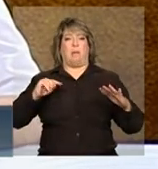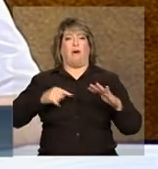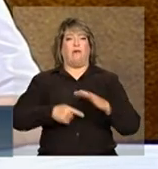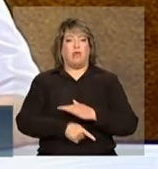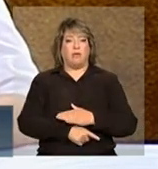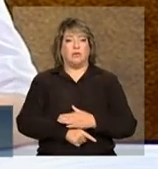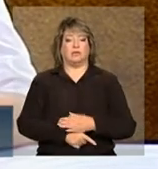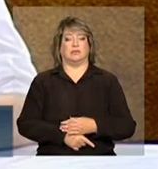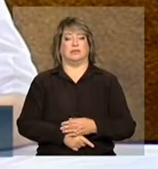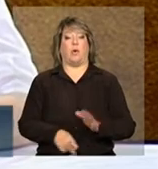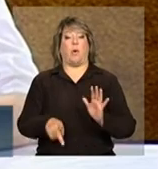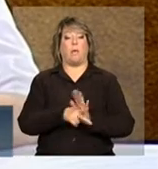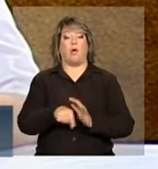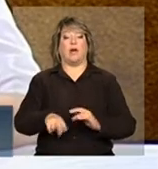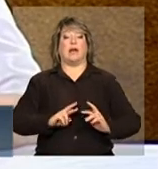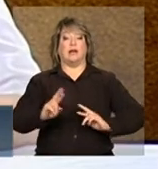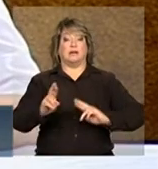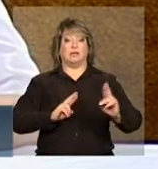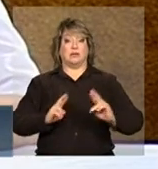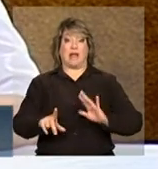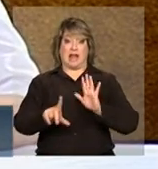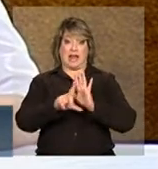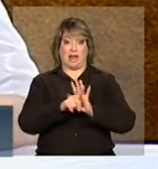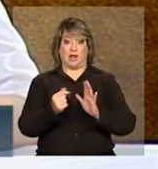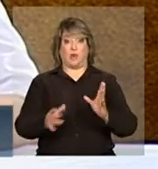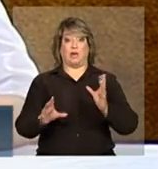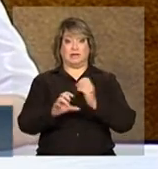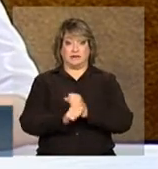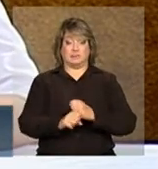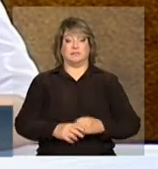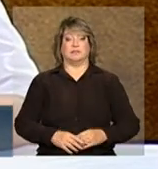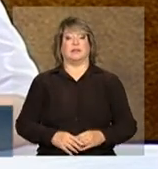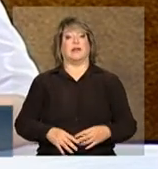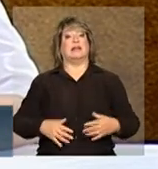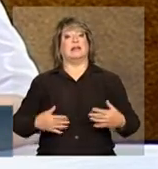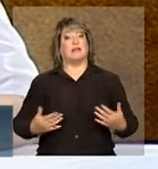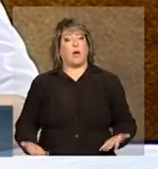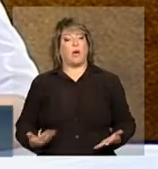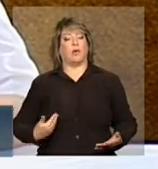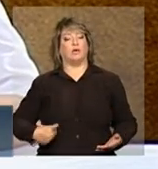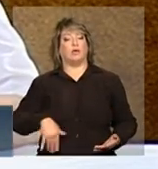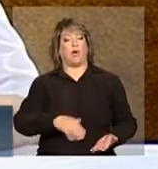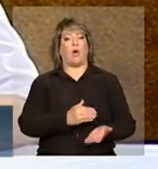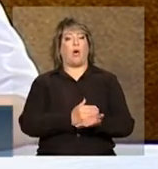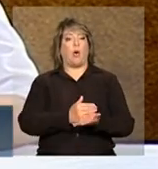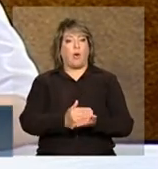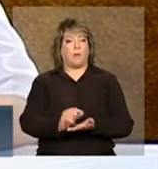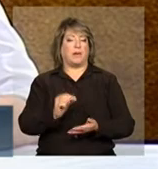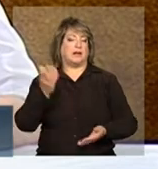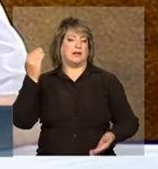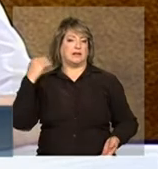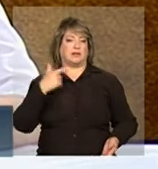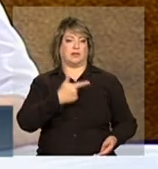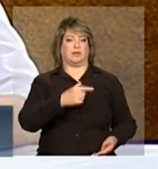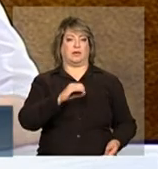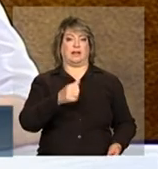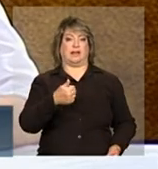do próprio resultado, que é a própria lei orçamentária, então nós iniciamos lá atrás, em